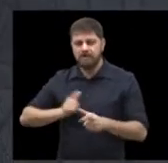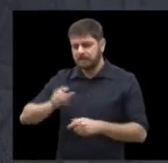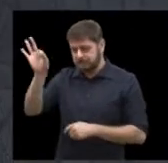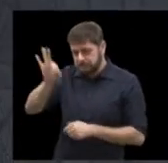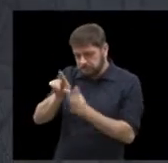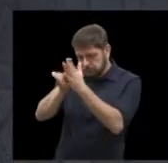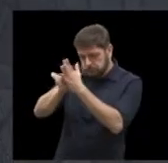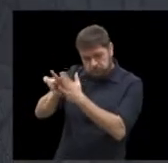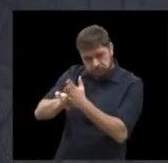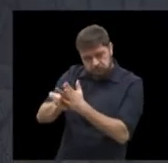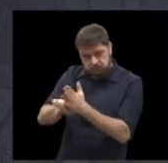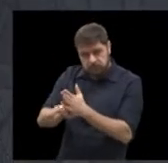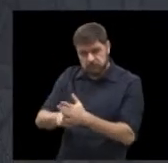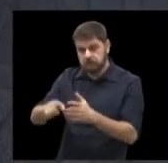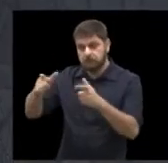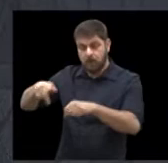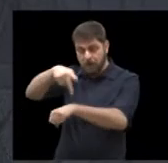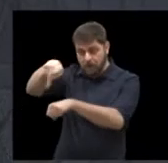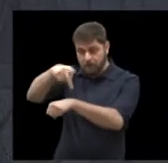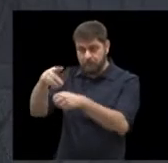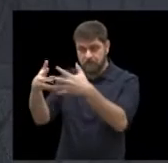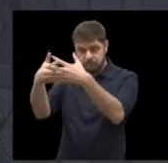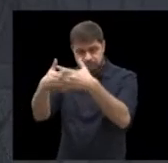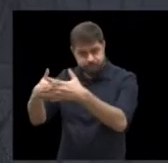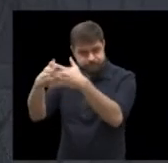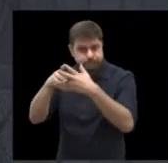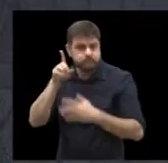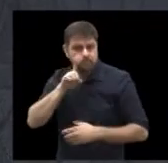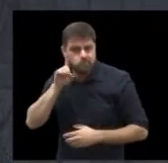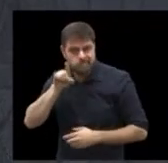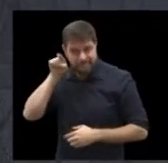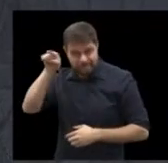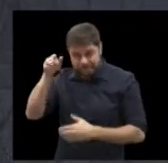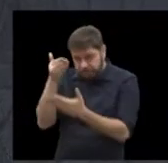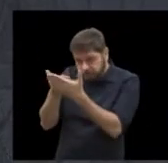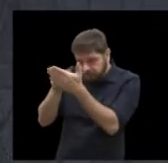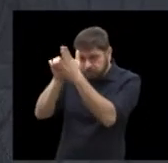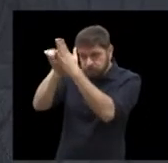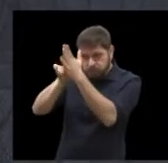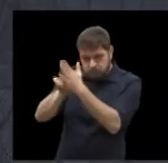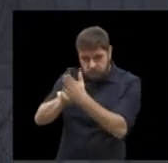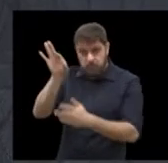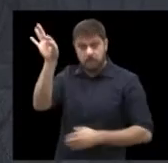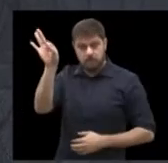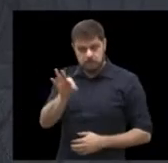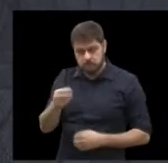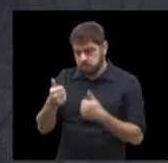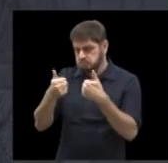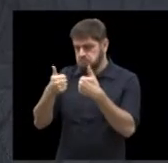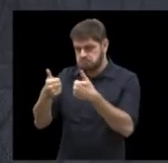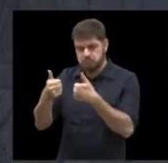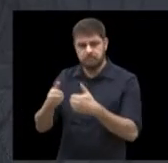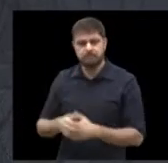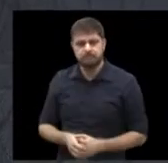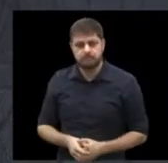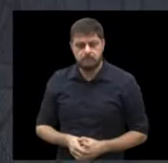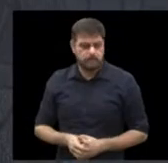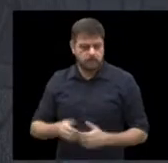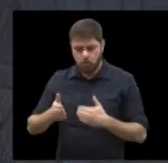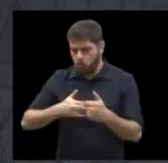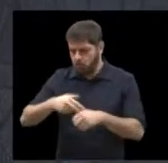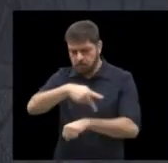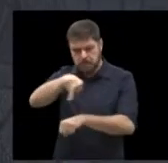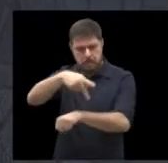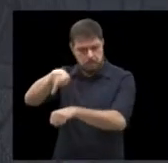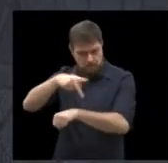como sempre a gente sabe, é nos Estados Unidos, que eles têm uma estatística muito boa, mas essa doença pega em qualquer